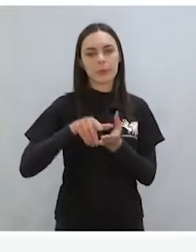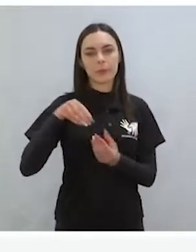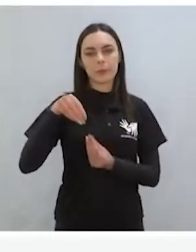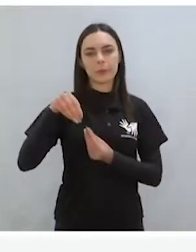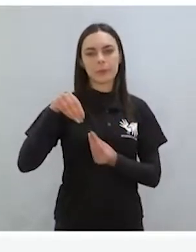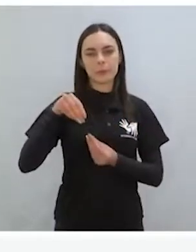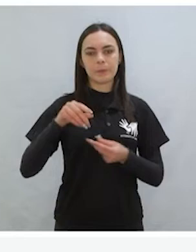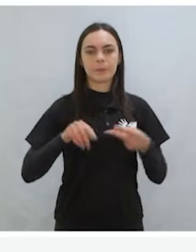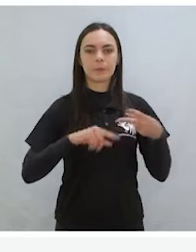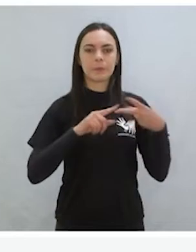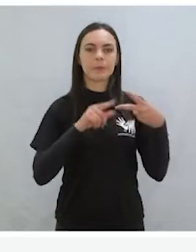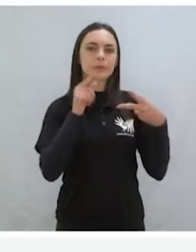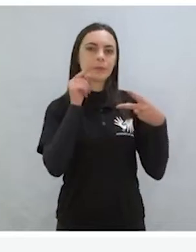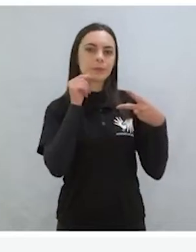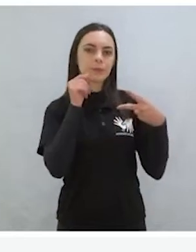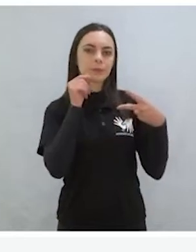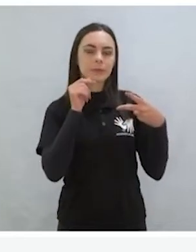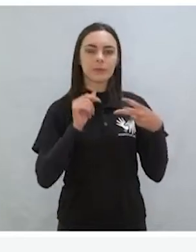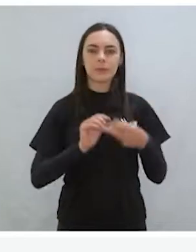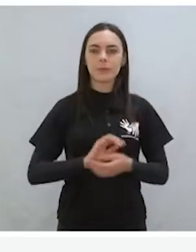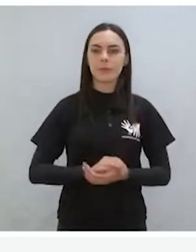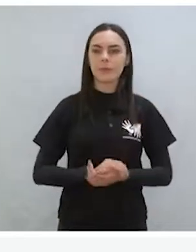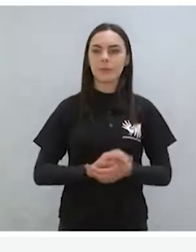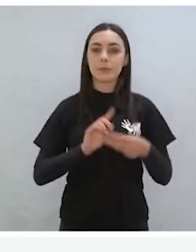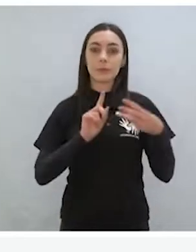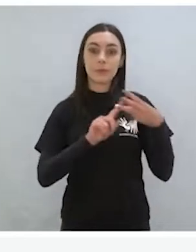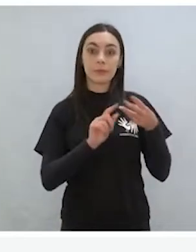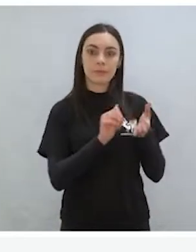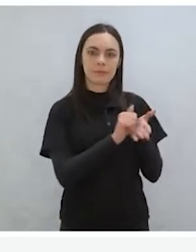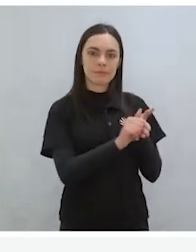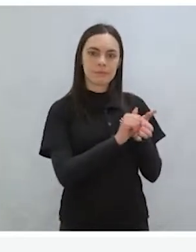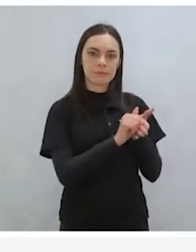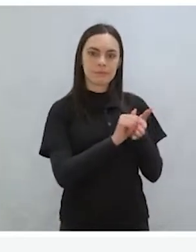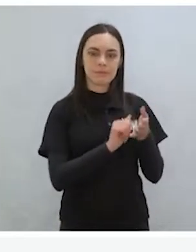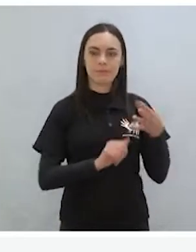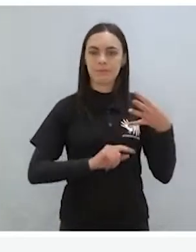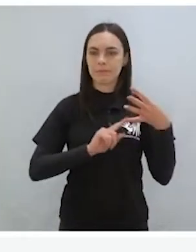sulfite, lápis, borracha,